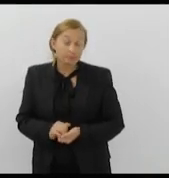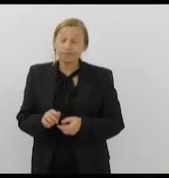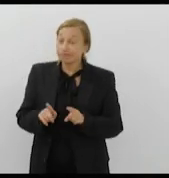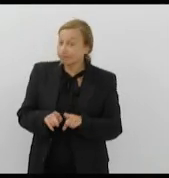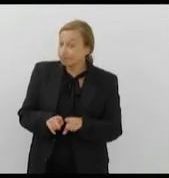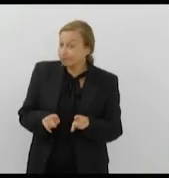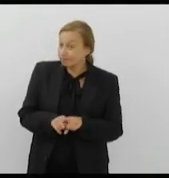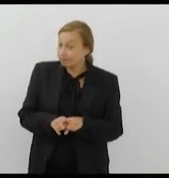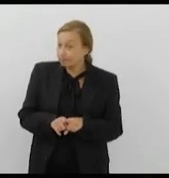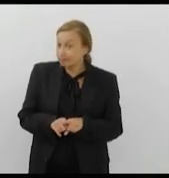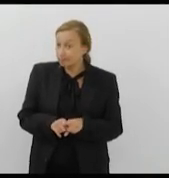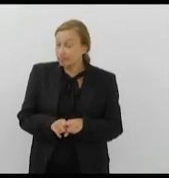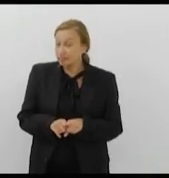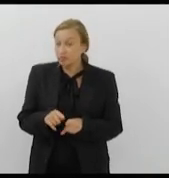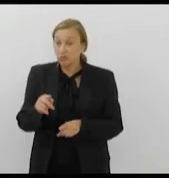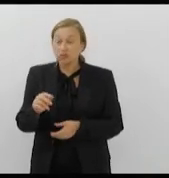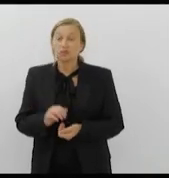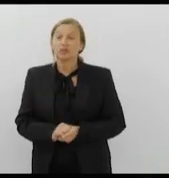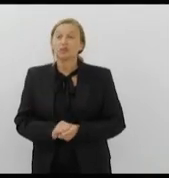tempo, correndo